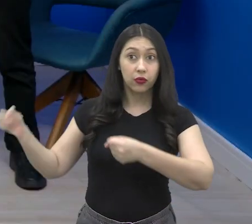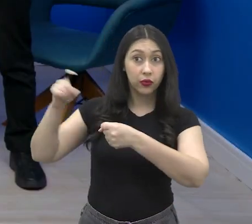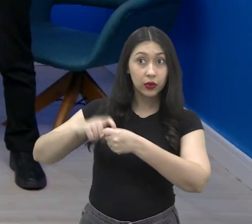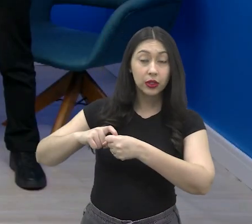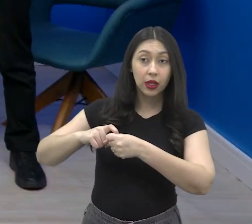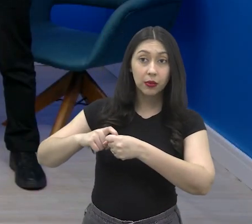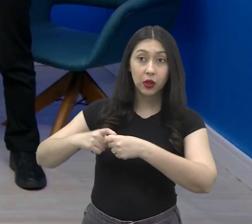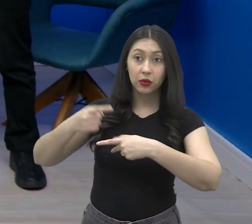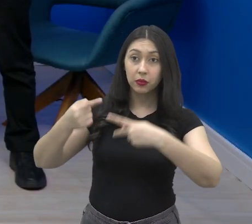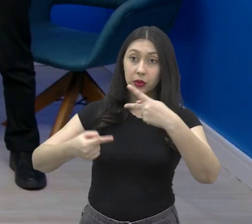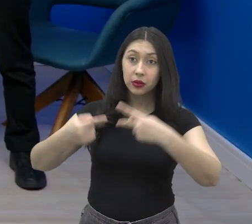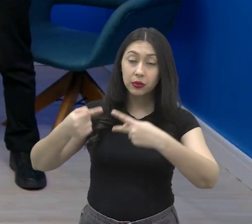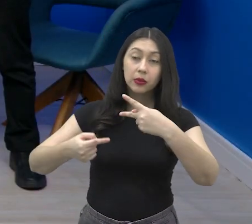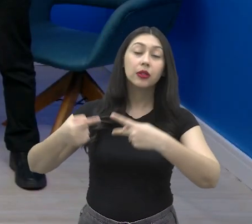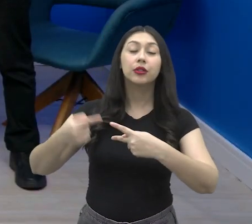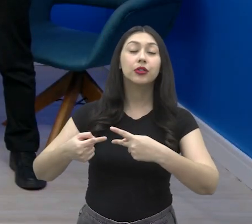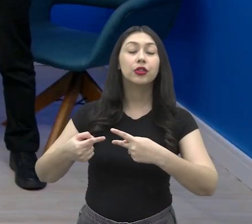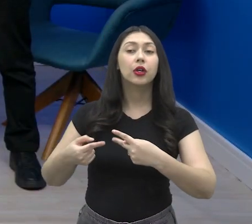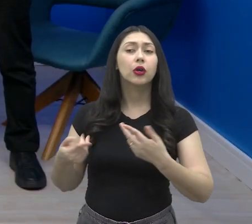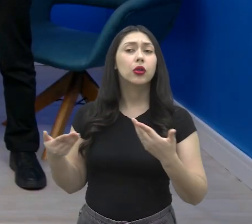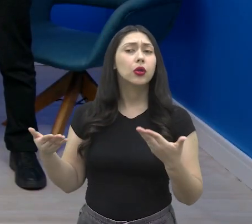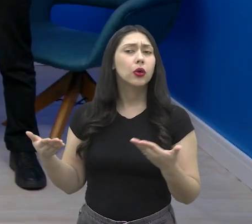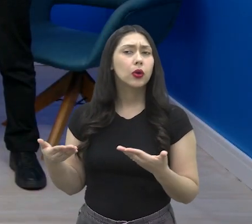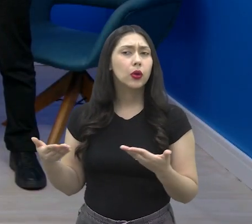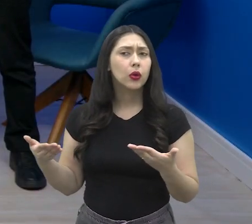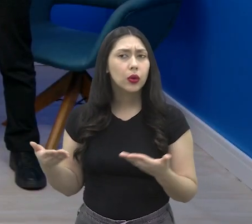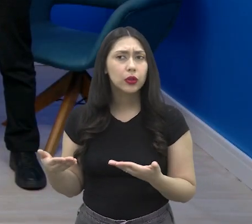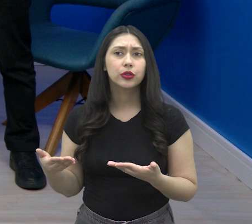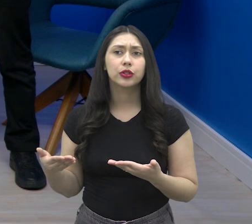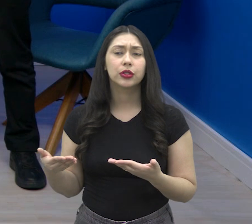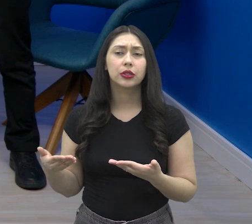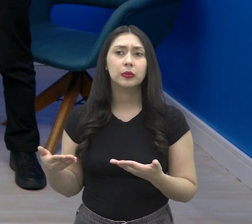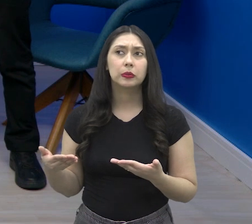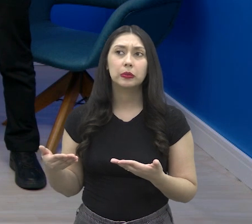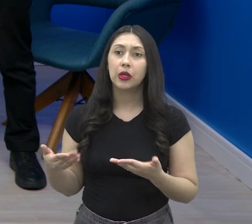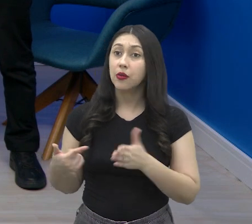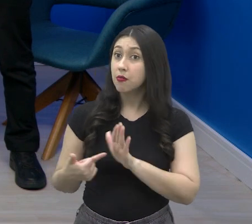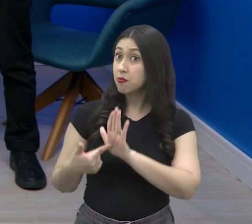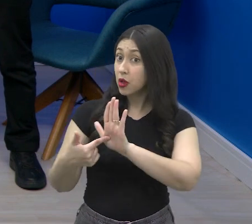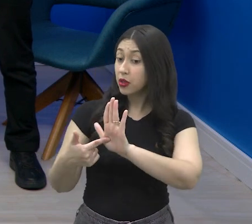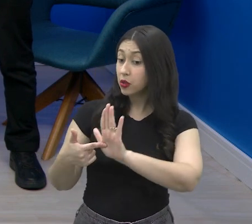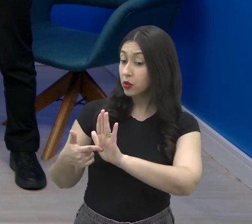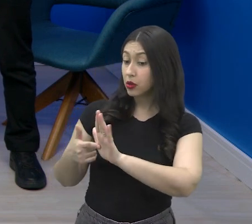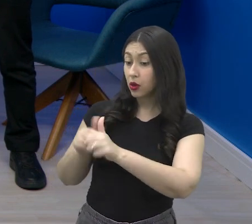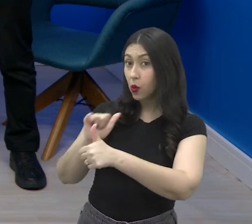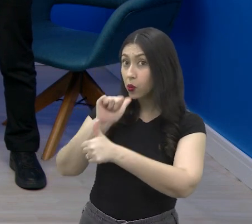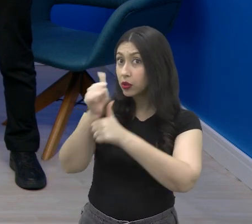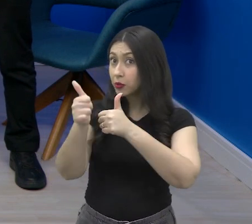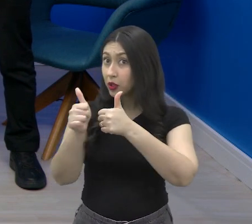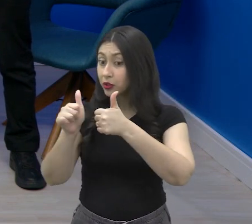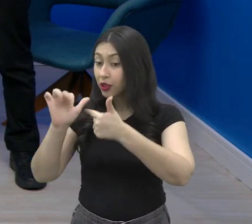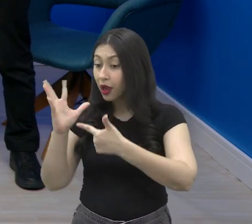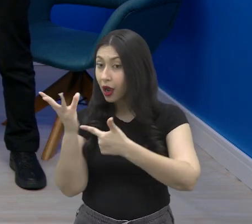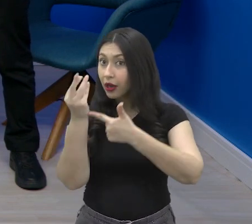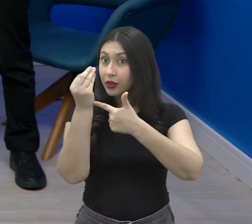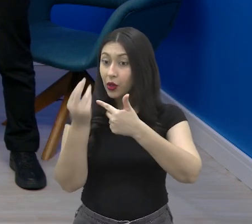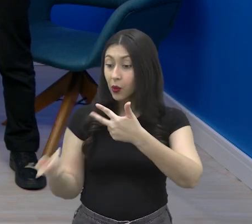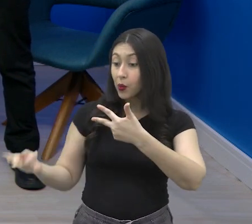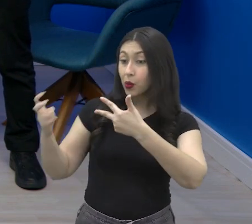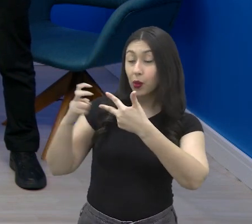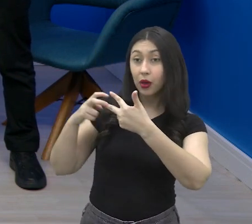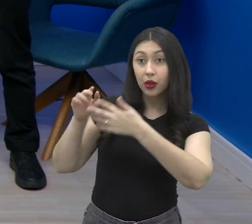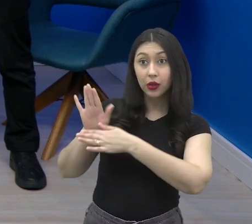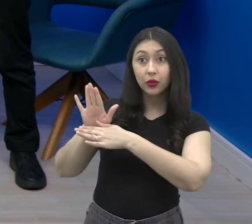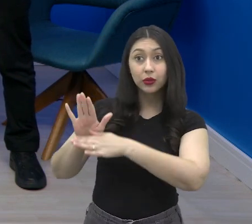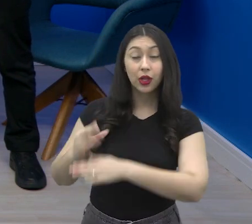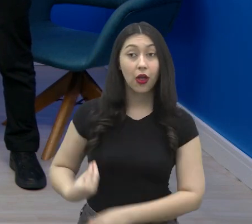Estamos de volta com Sobre Política e hoje a gente fala sobre como o esporte, a arte e a cultura têm mudado